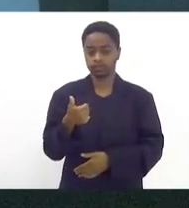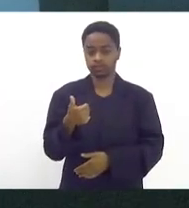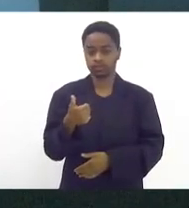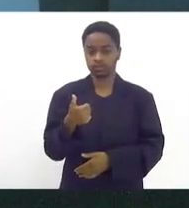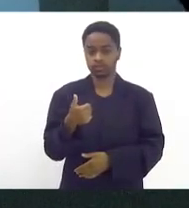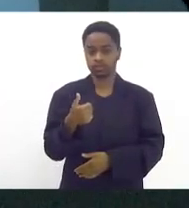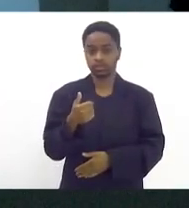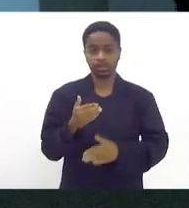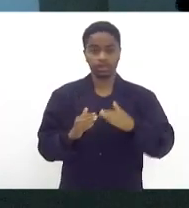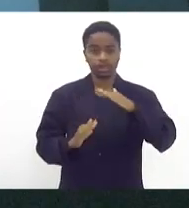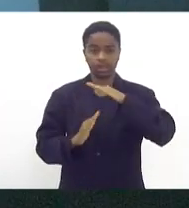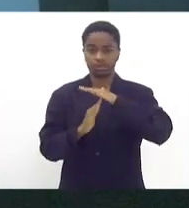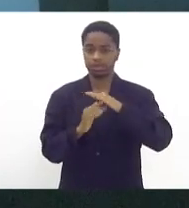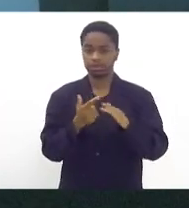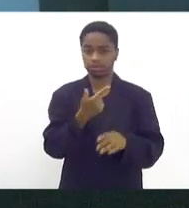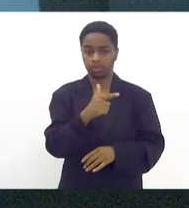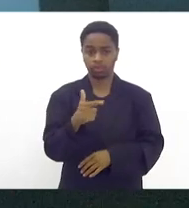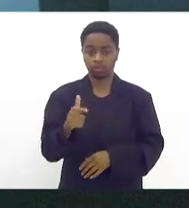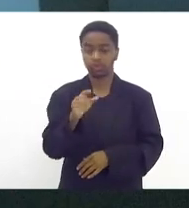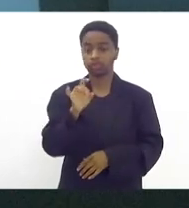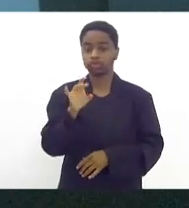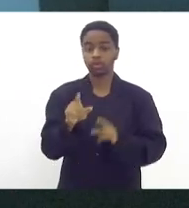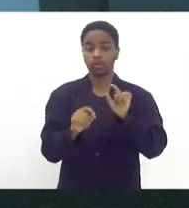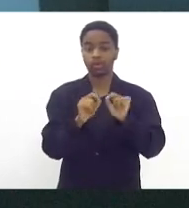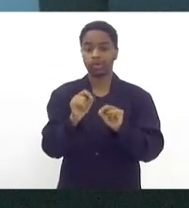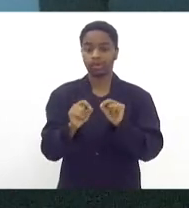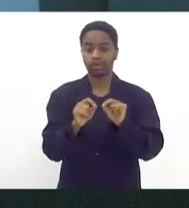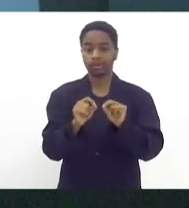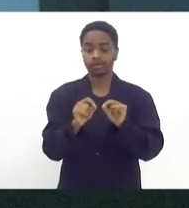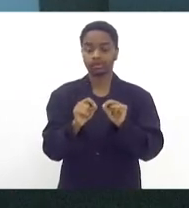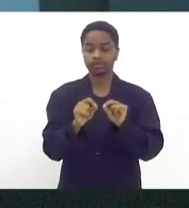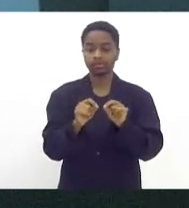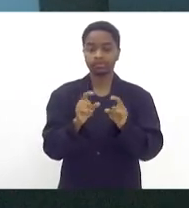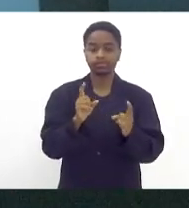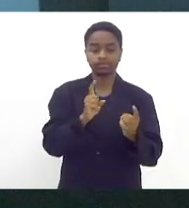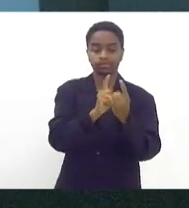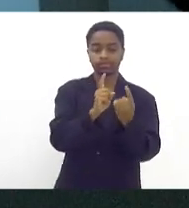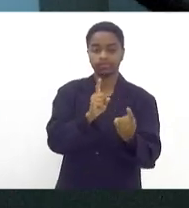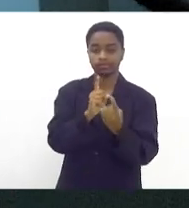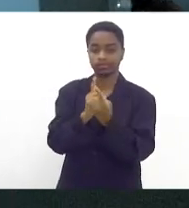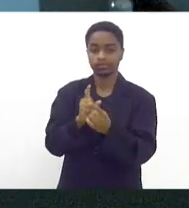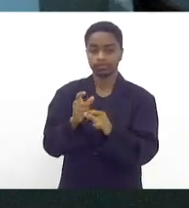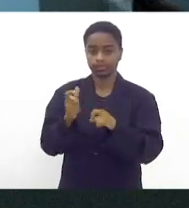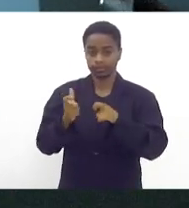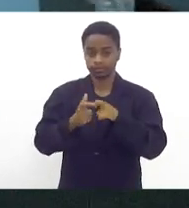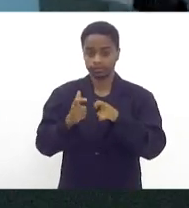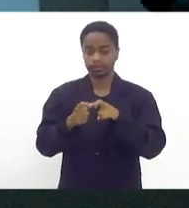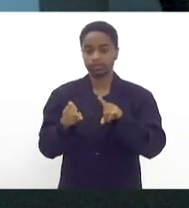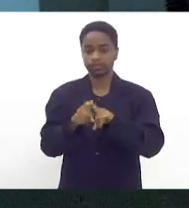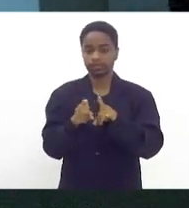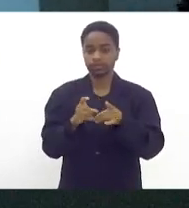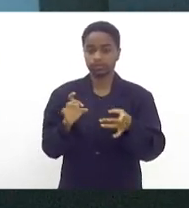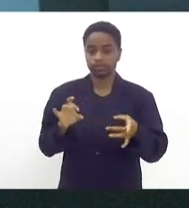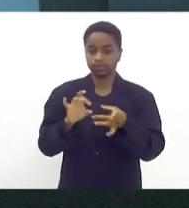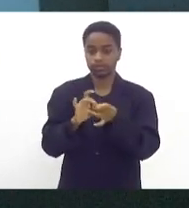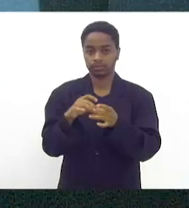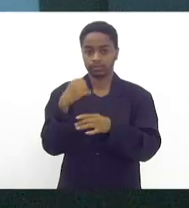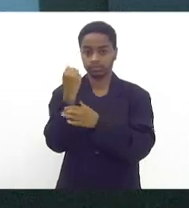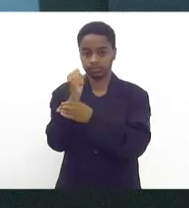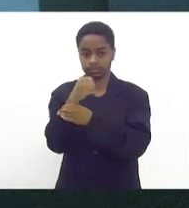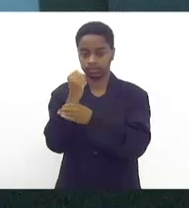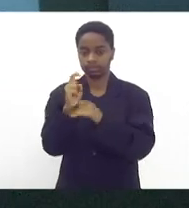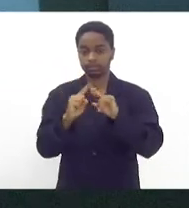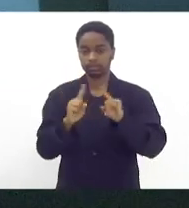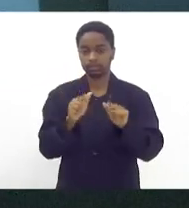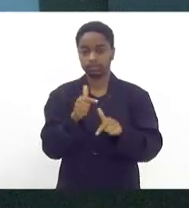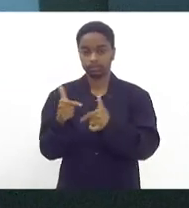ilimitada apenas para as consultas com médicos e sessões com fisioterapeuta as outras os outros